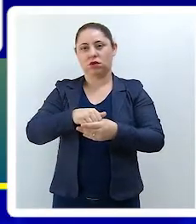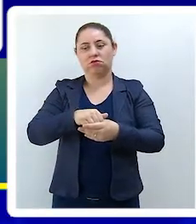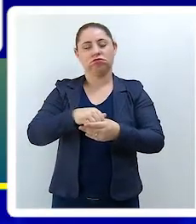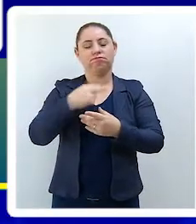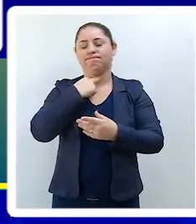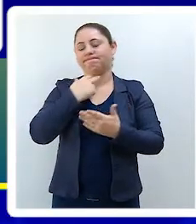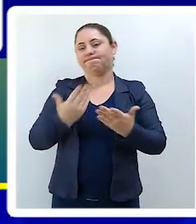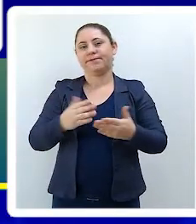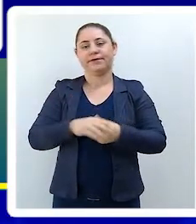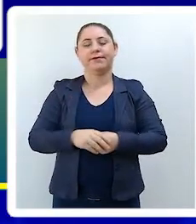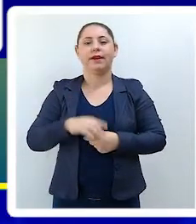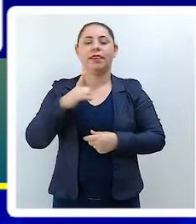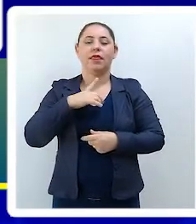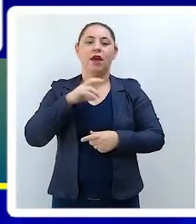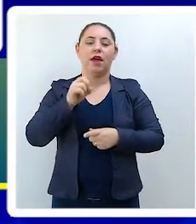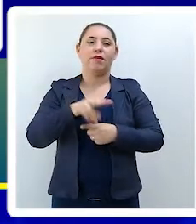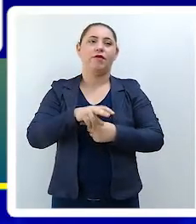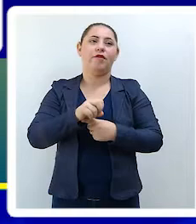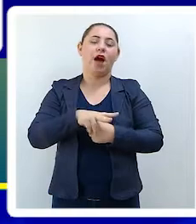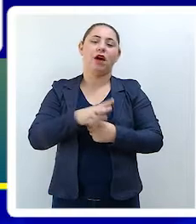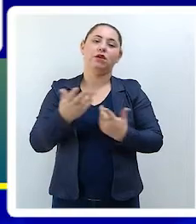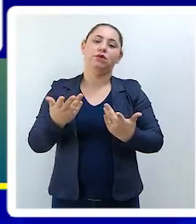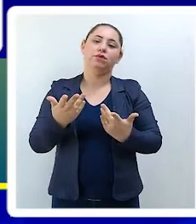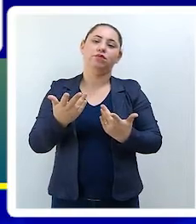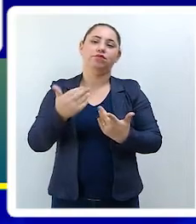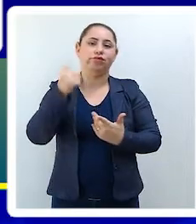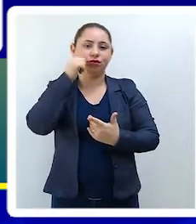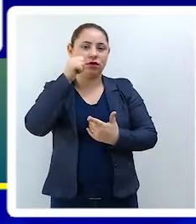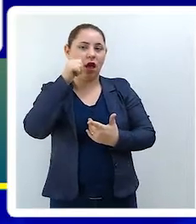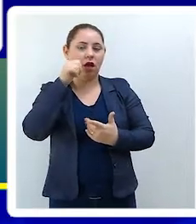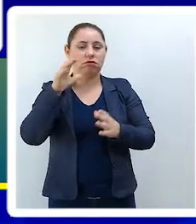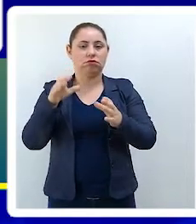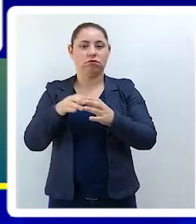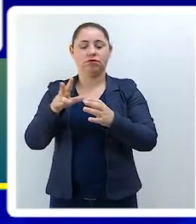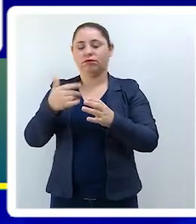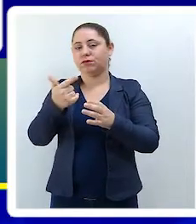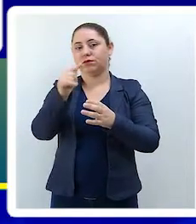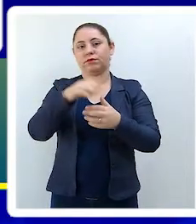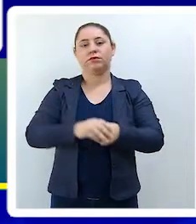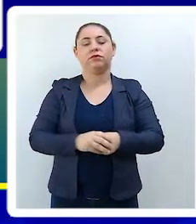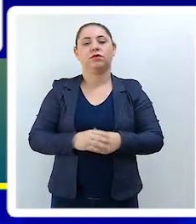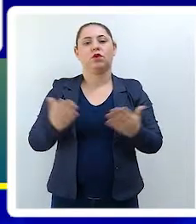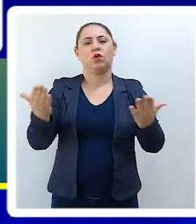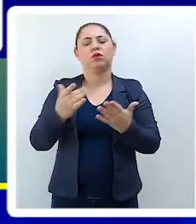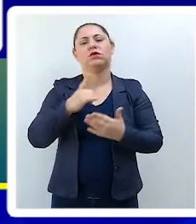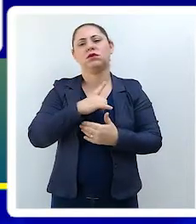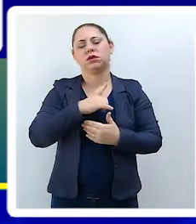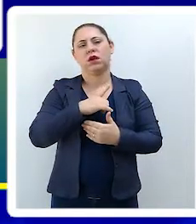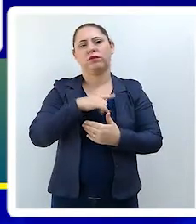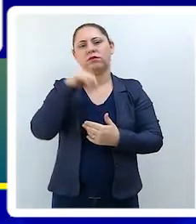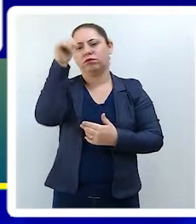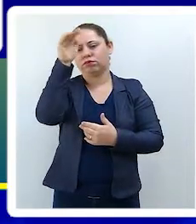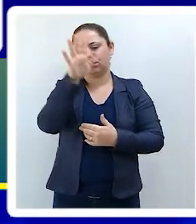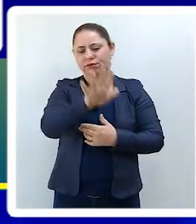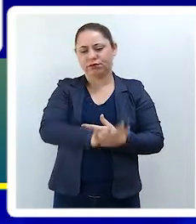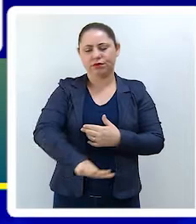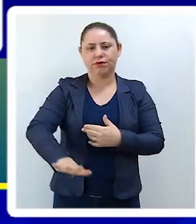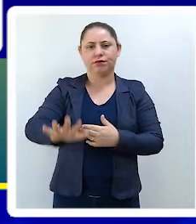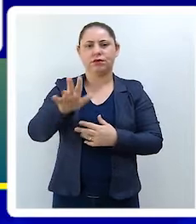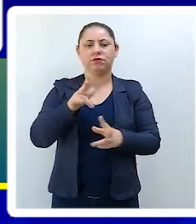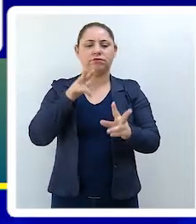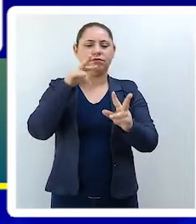majoritária, isso não é possível, ter essa reserva de gênero. Então, assim, a gente tem hoje, em âmbito nacional,